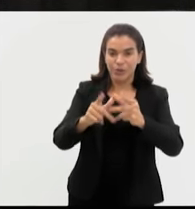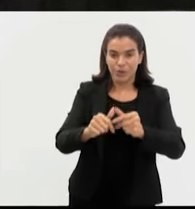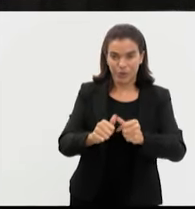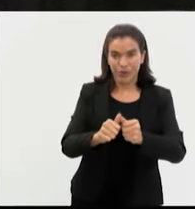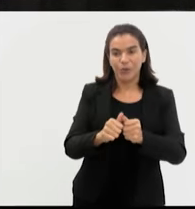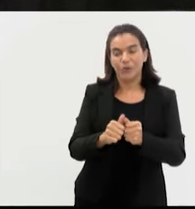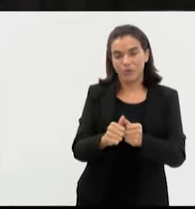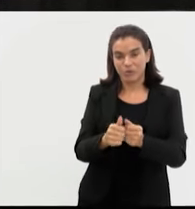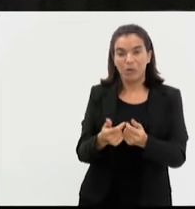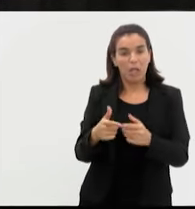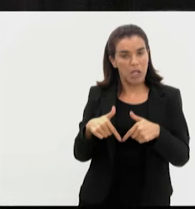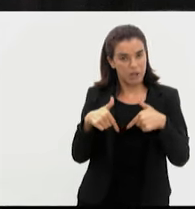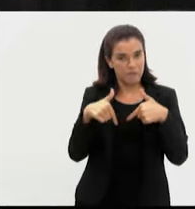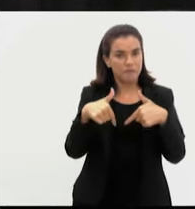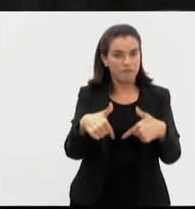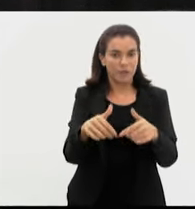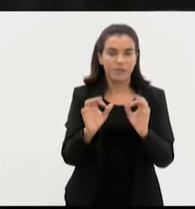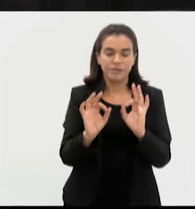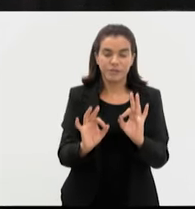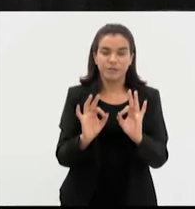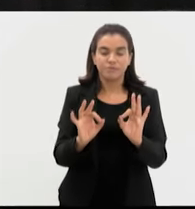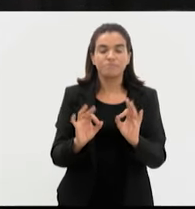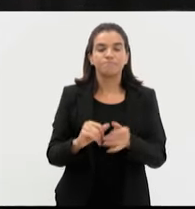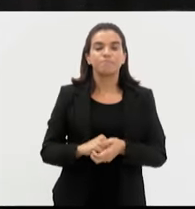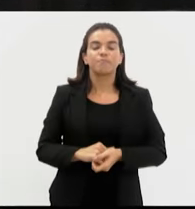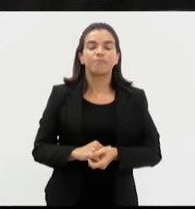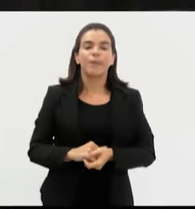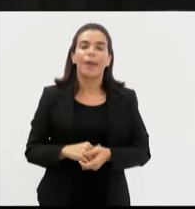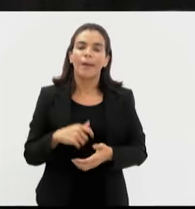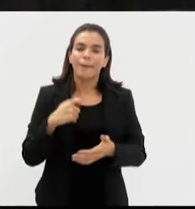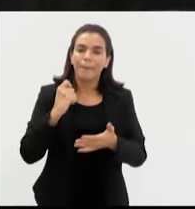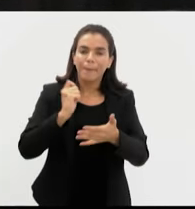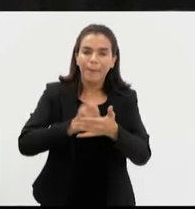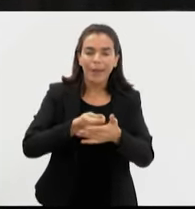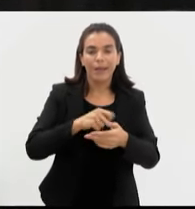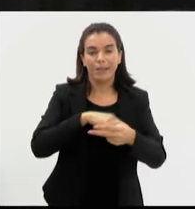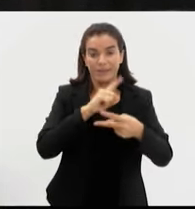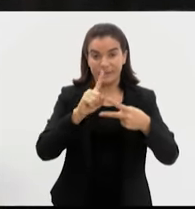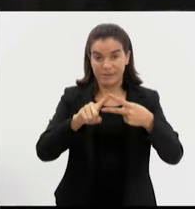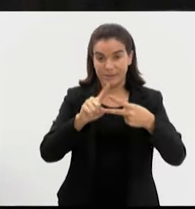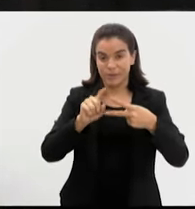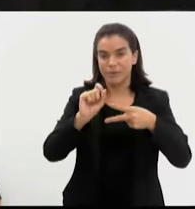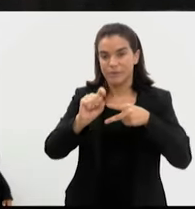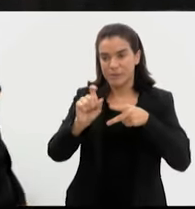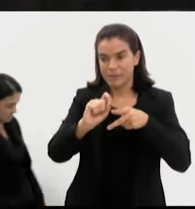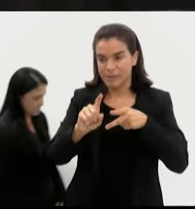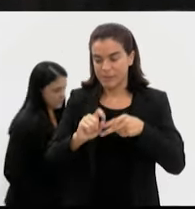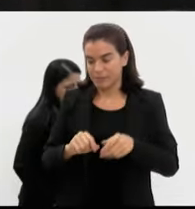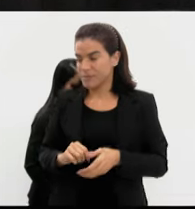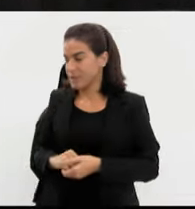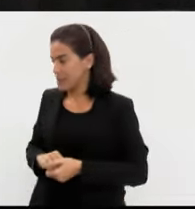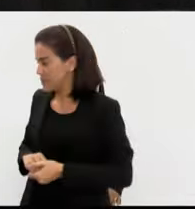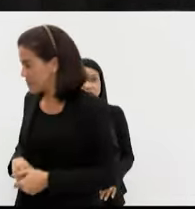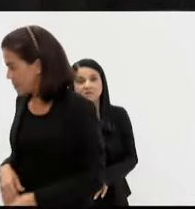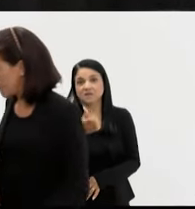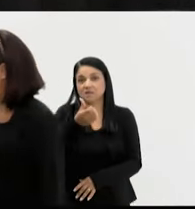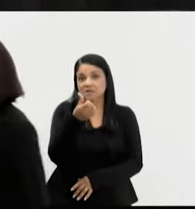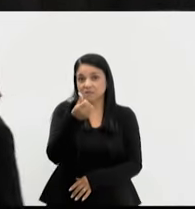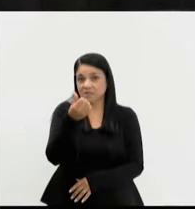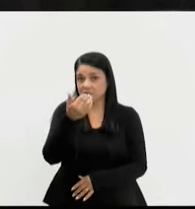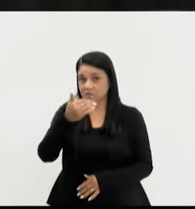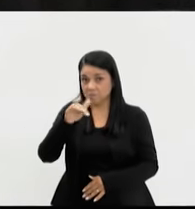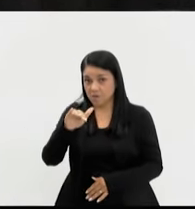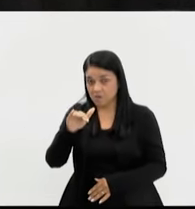assim ele o fez Depois tinha que pagar a segunda parcela de 6,5 sobre os